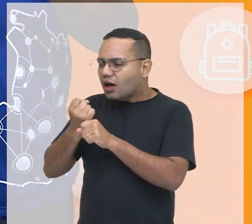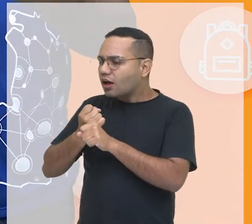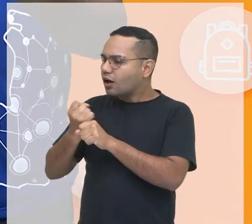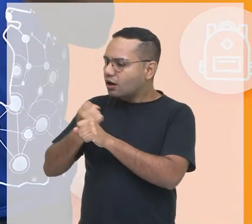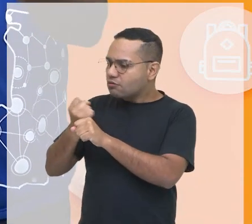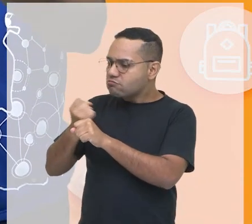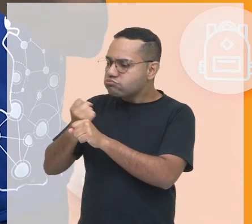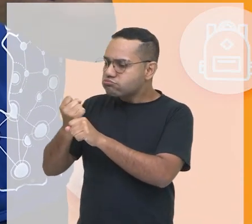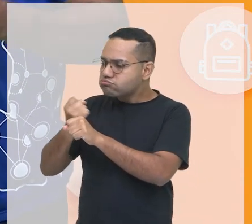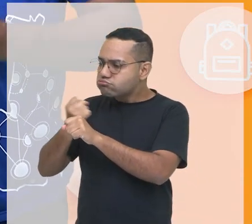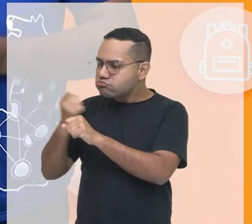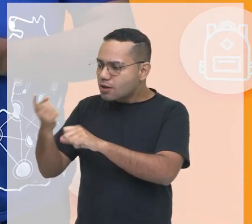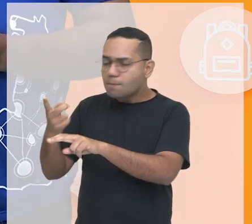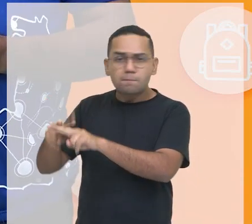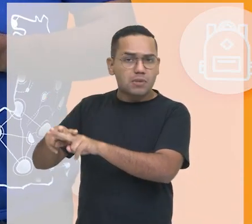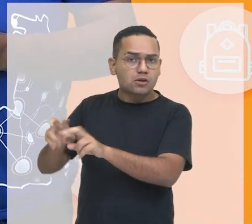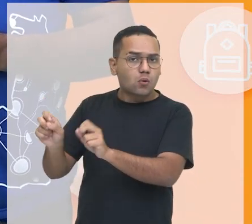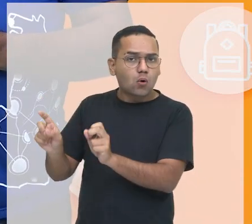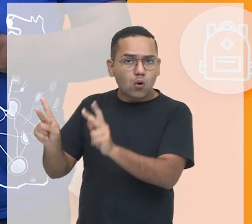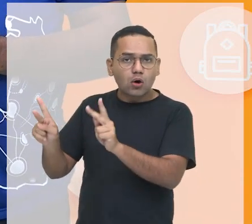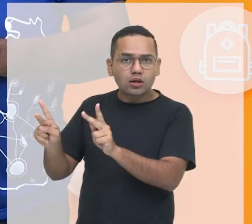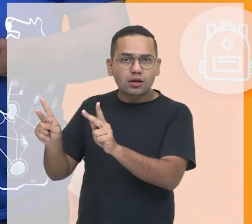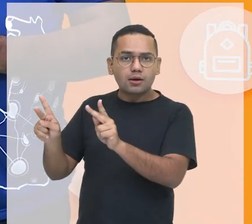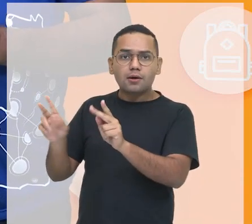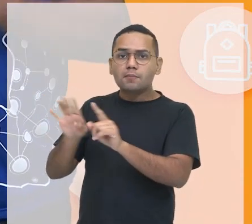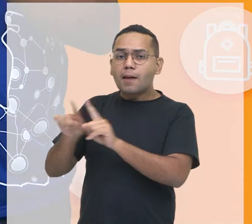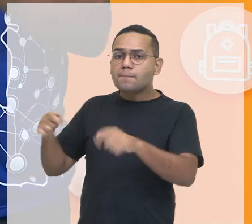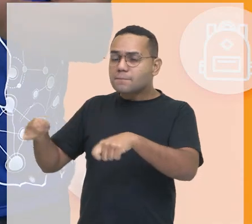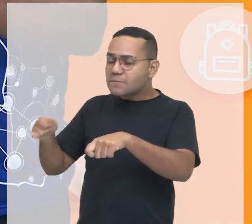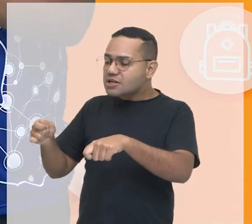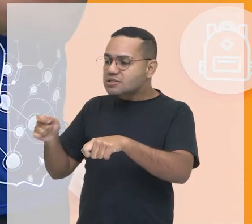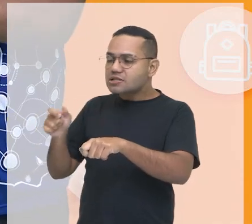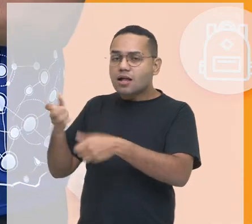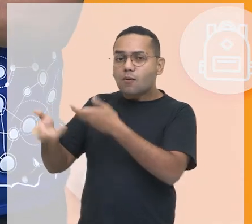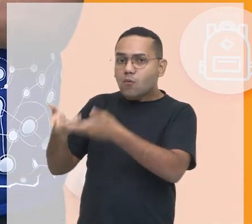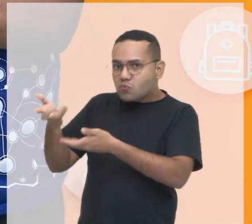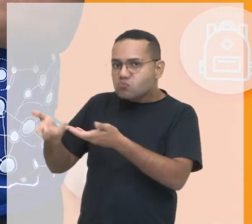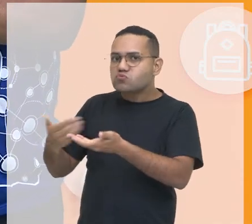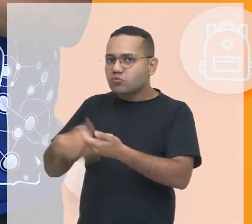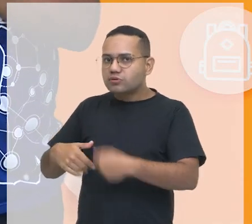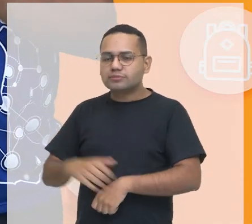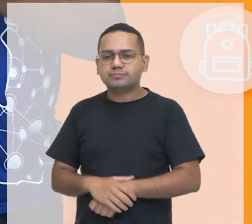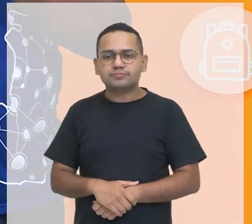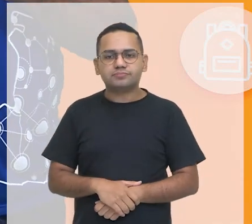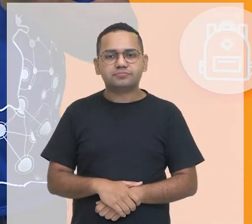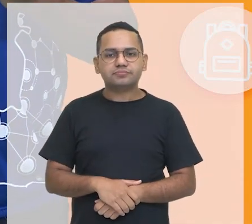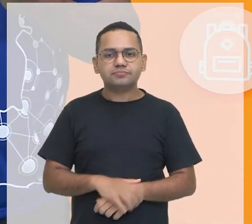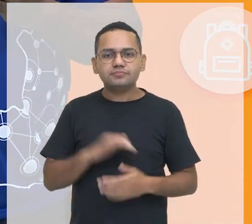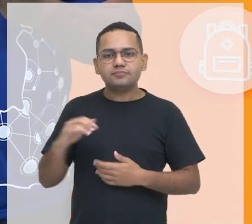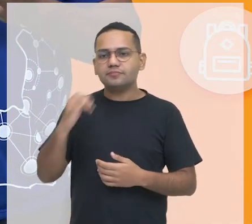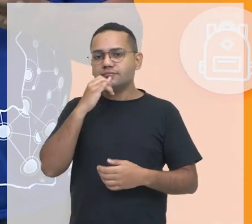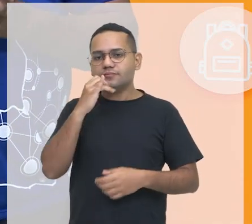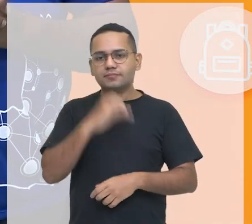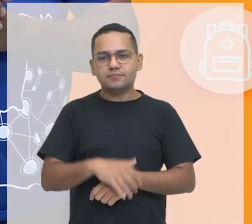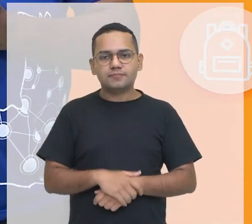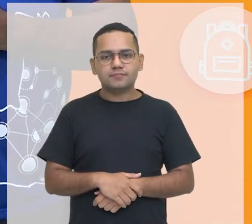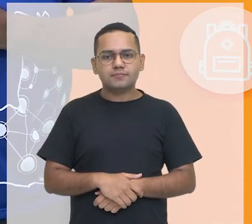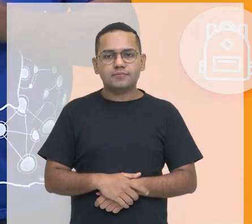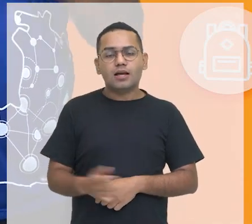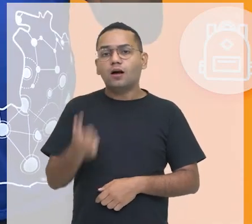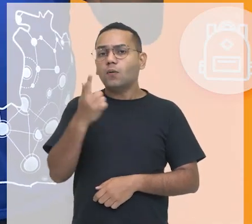essa sensibilidade também. Não é verdade? Porque tem muitas pessoas presas hoje que não são criminosos, que não são